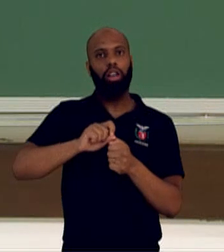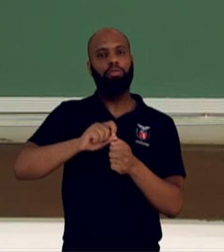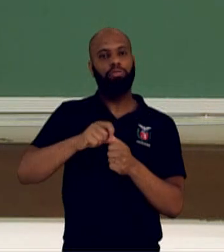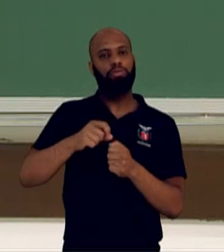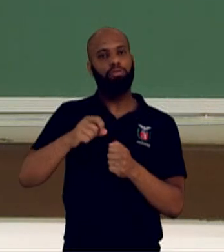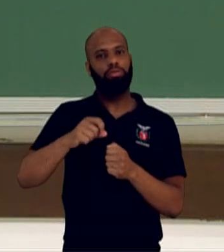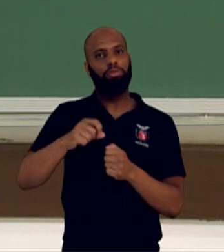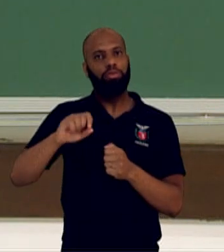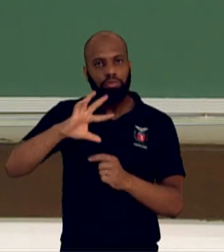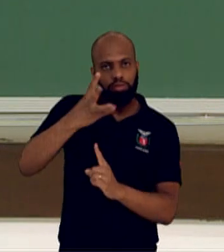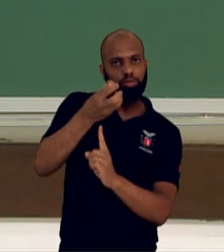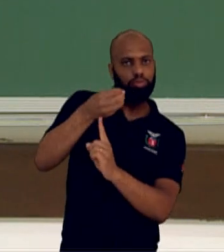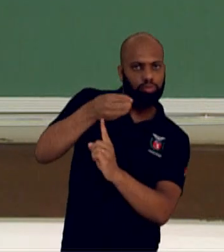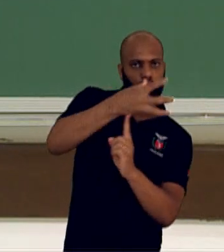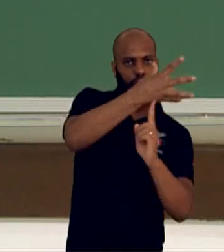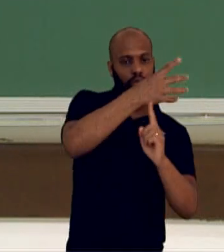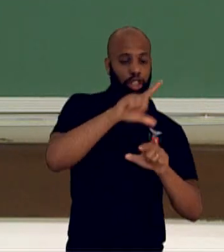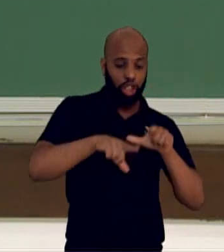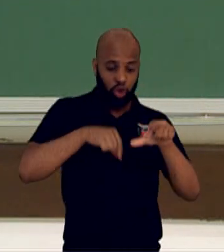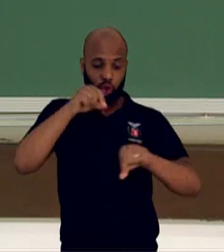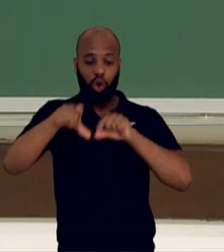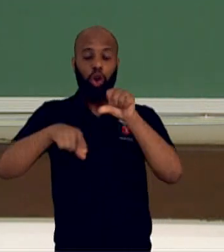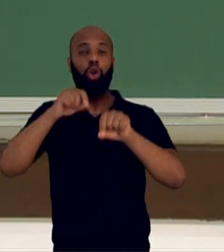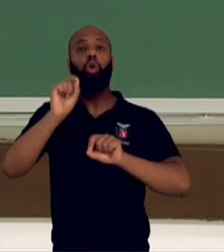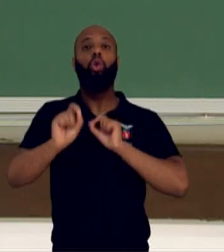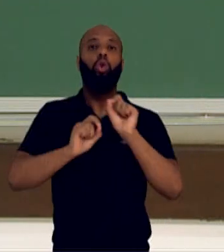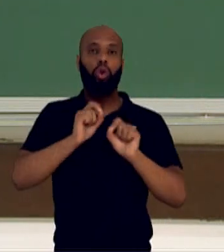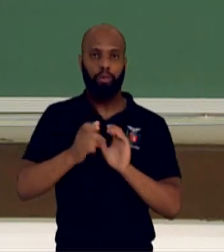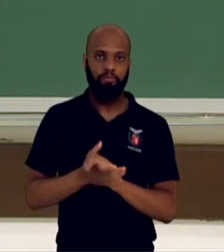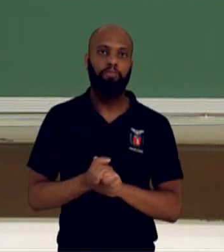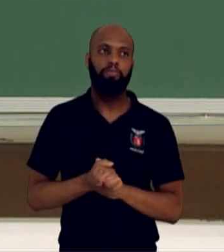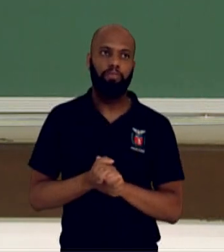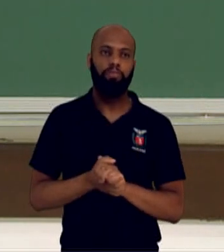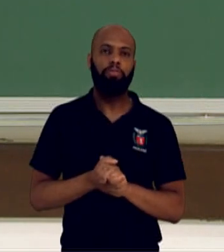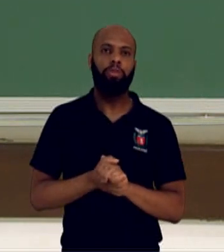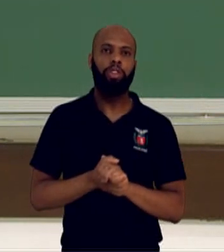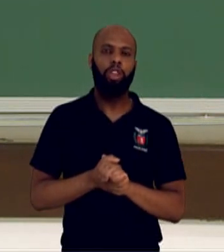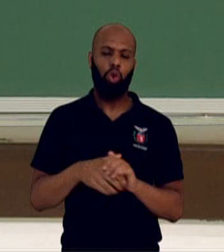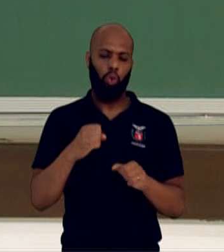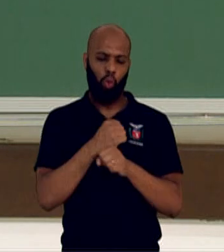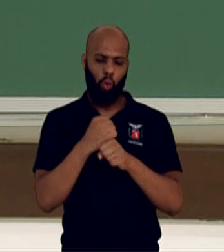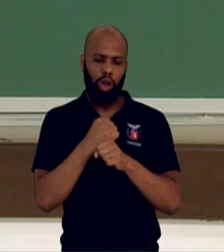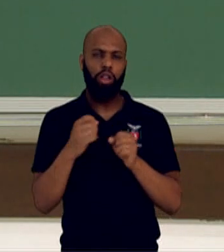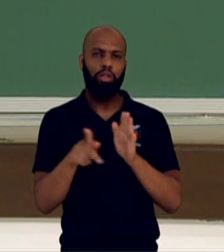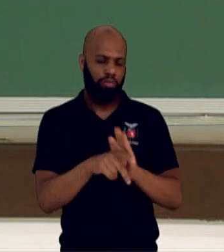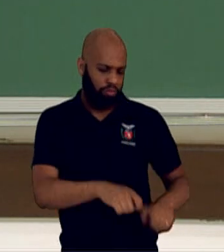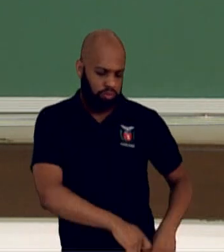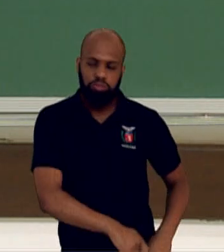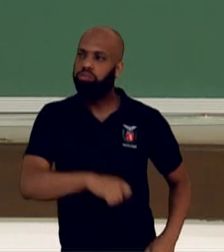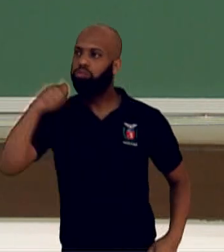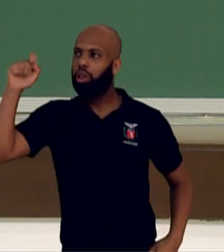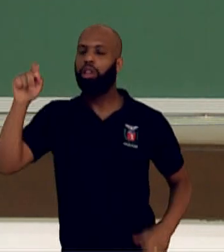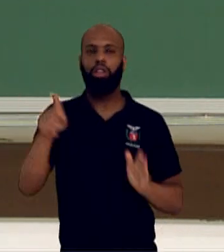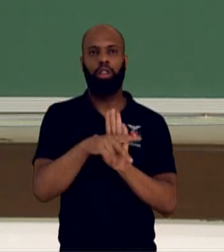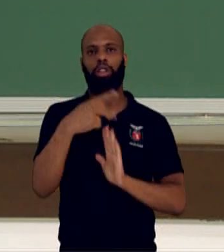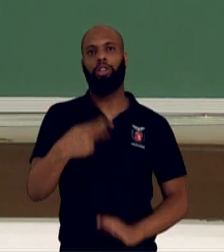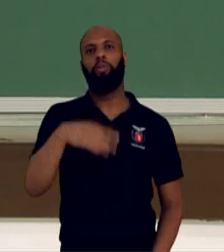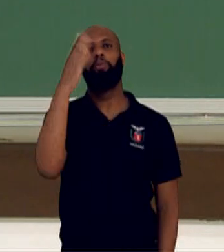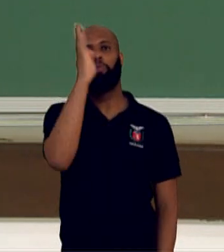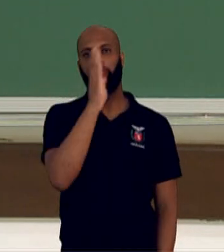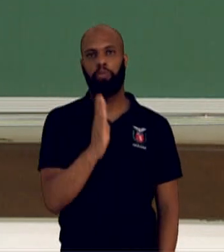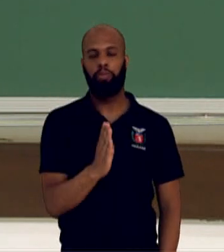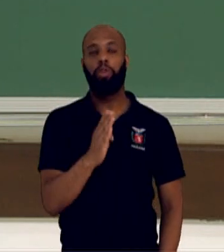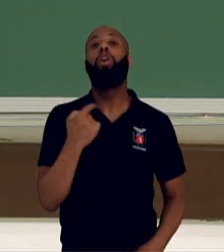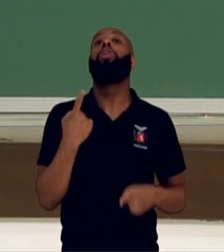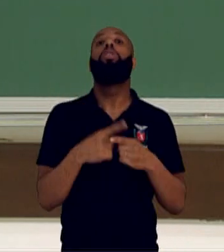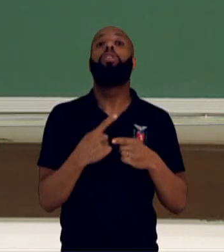Arte Moderna e escolhessem exatamente o ano das comemorações da independência do Brasil.